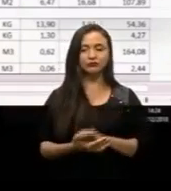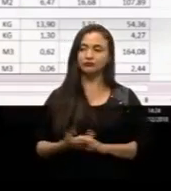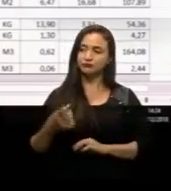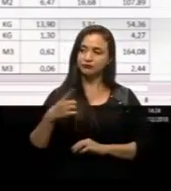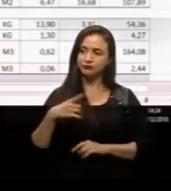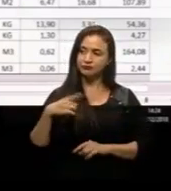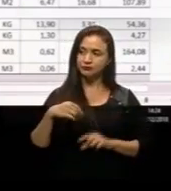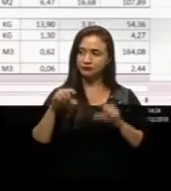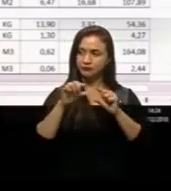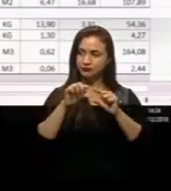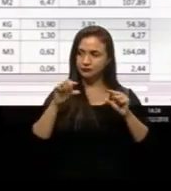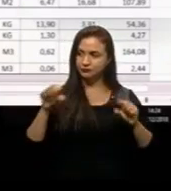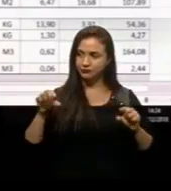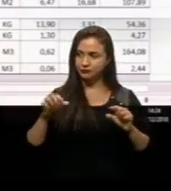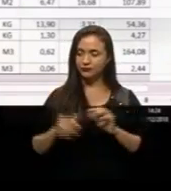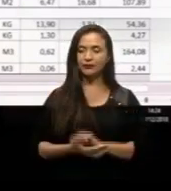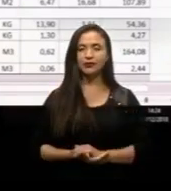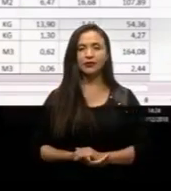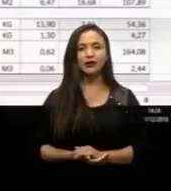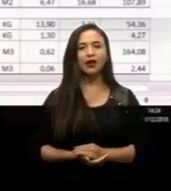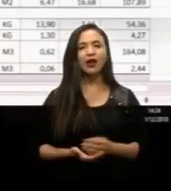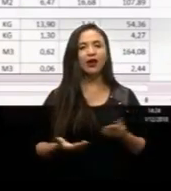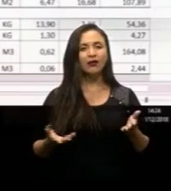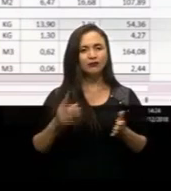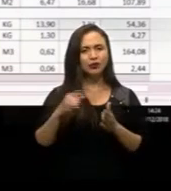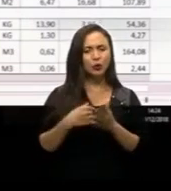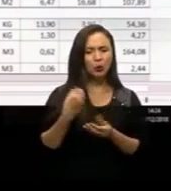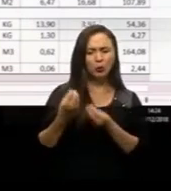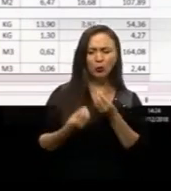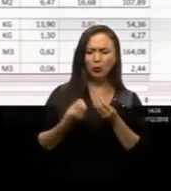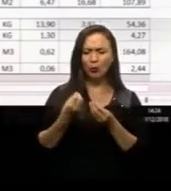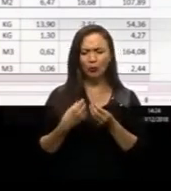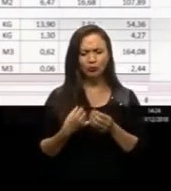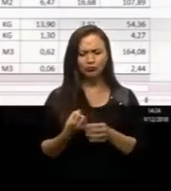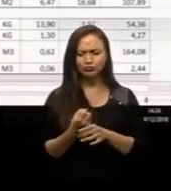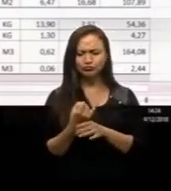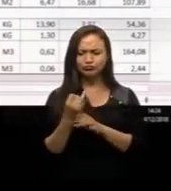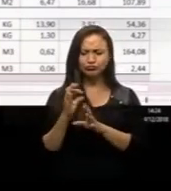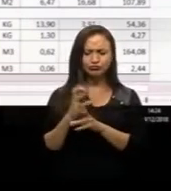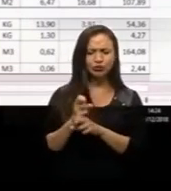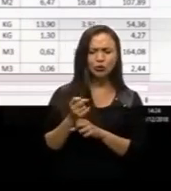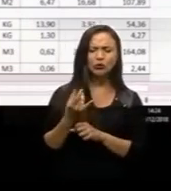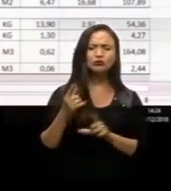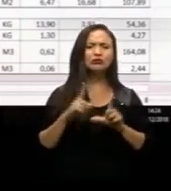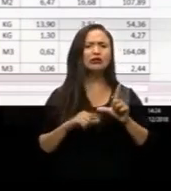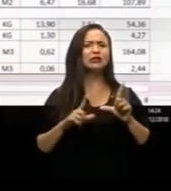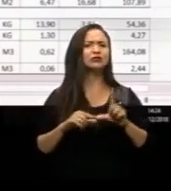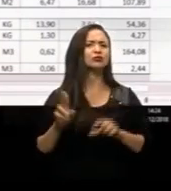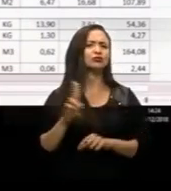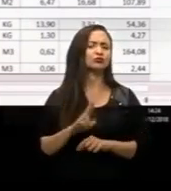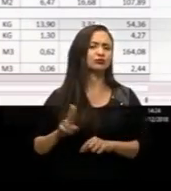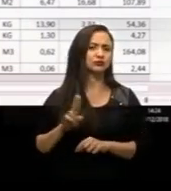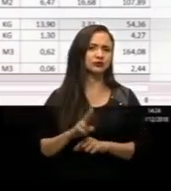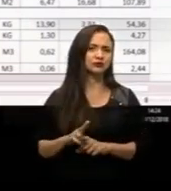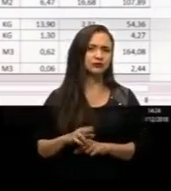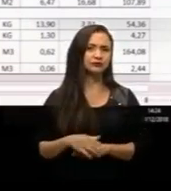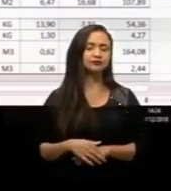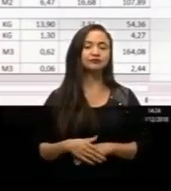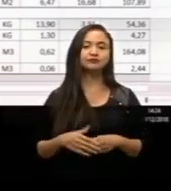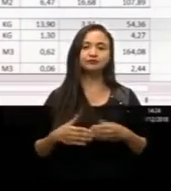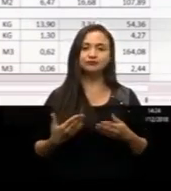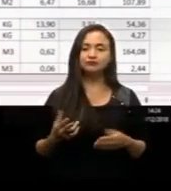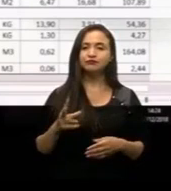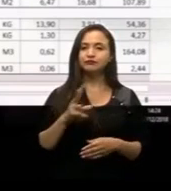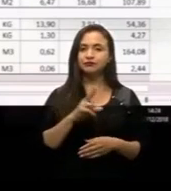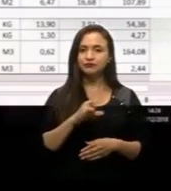litro. Aí agora fala assim, poxa, professor, como é que eu vou calcular quantos litros eu vou utilizar? Então a gente vai